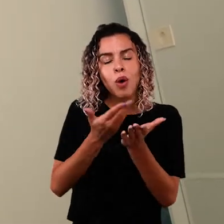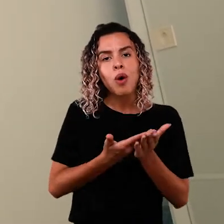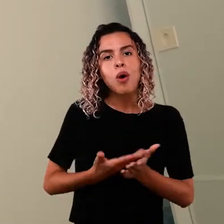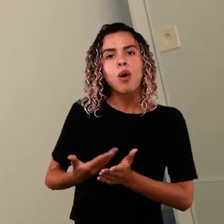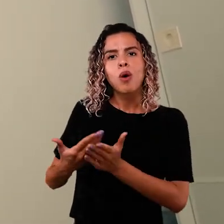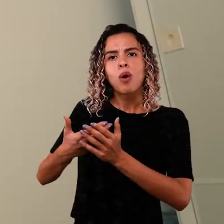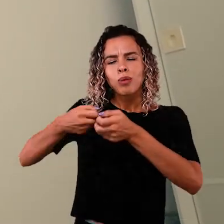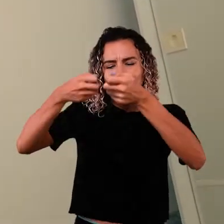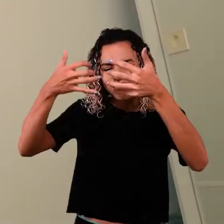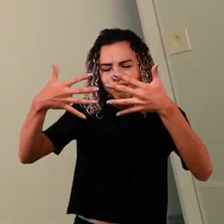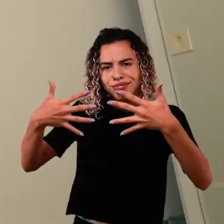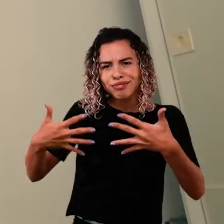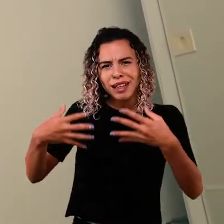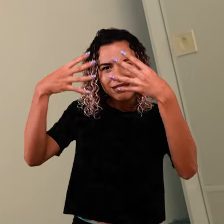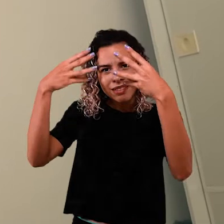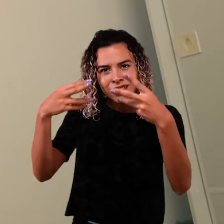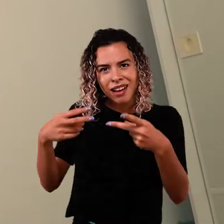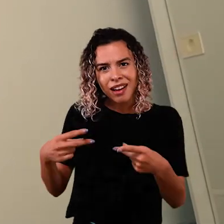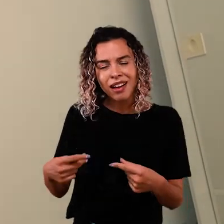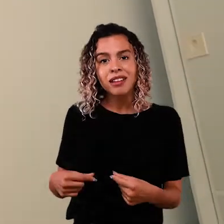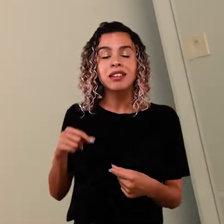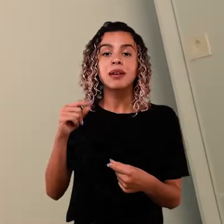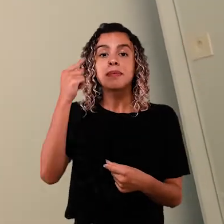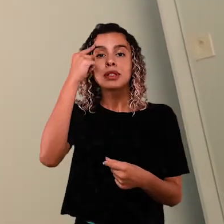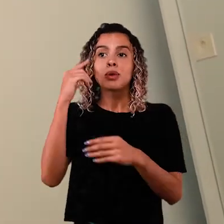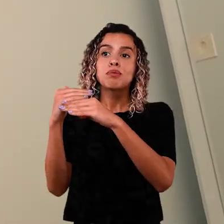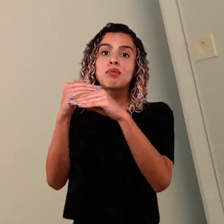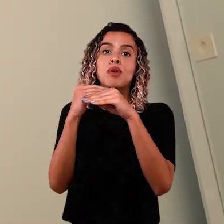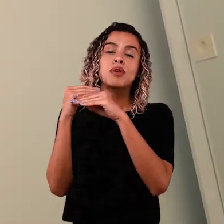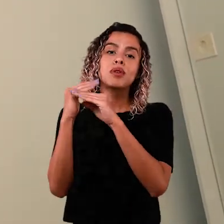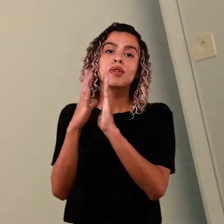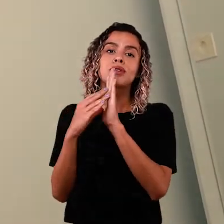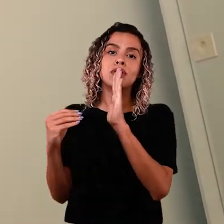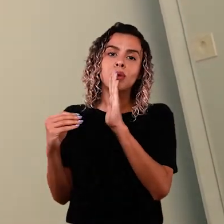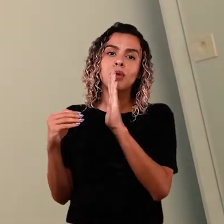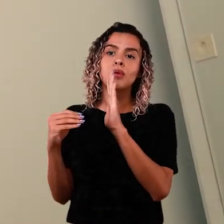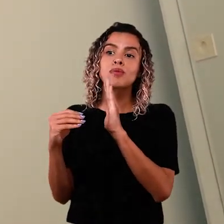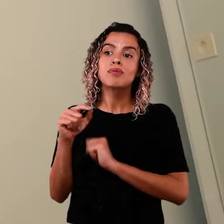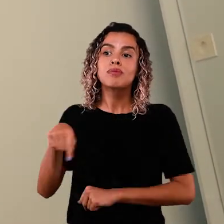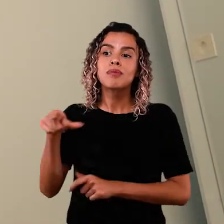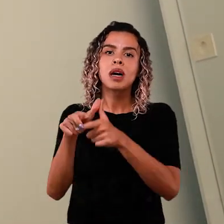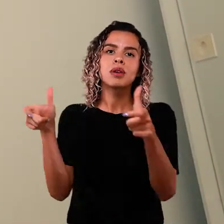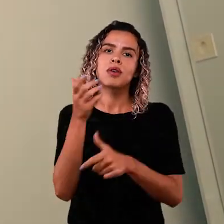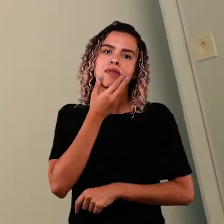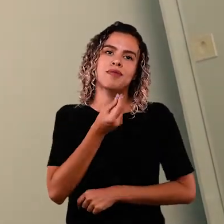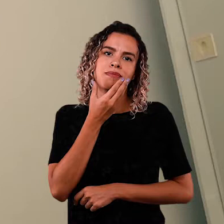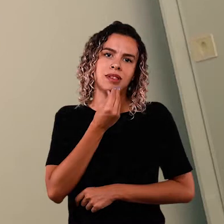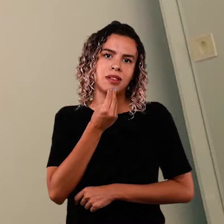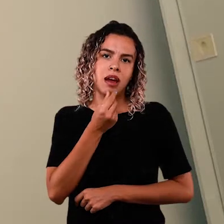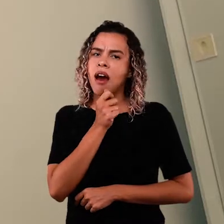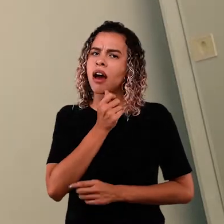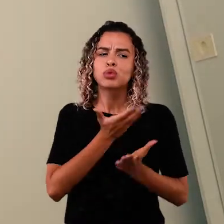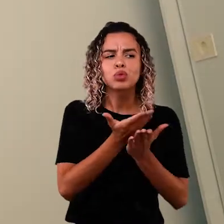ele foi sendo feito conforme um molde existente nos comportamentos masculinos. E não se